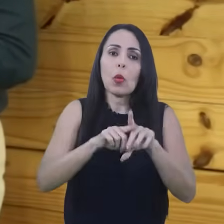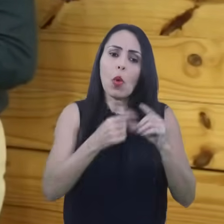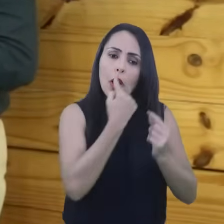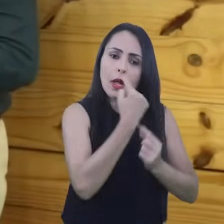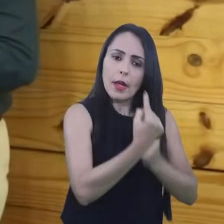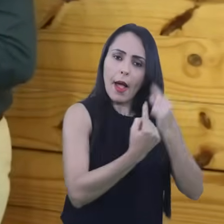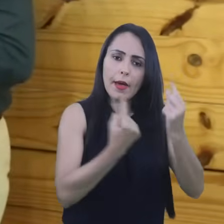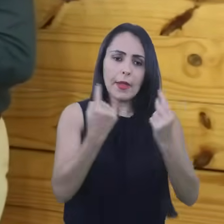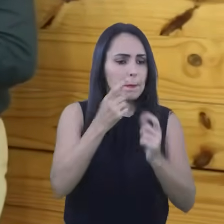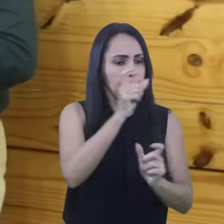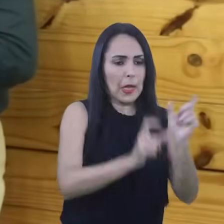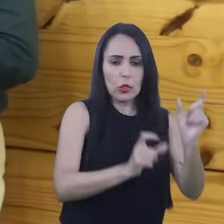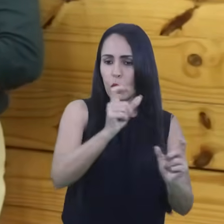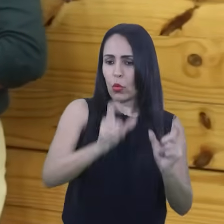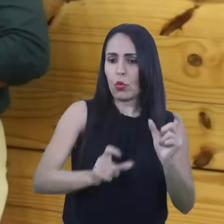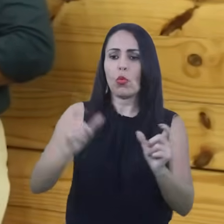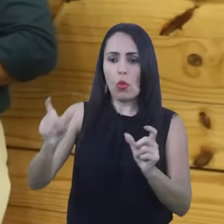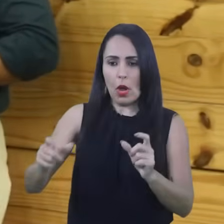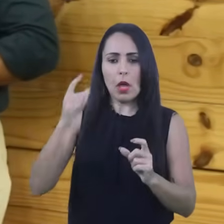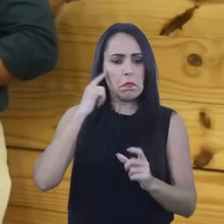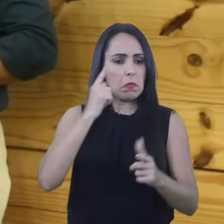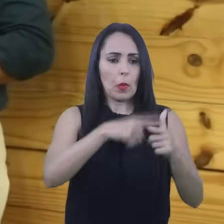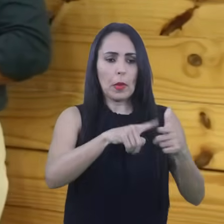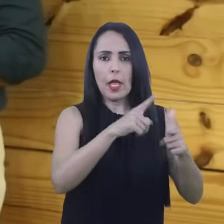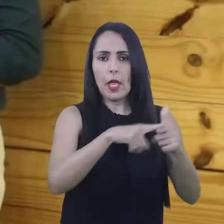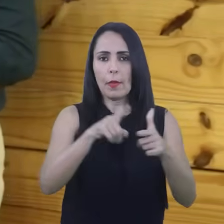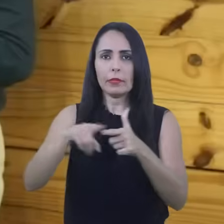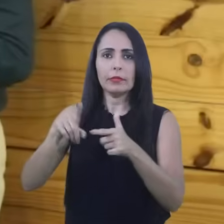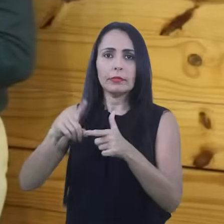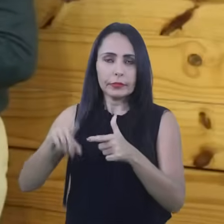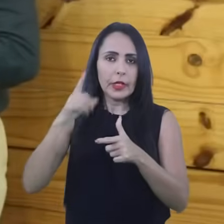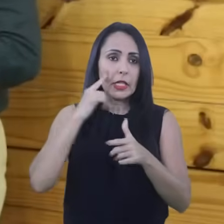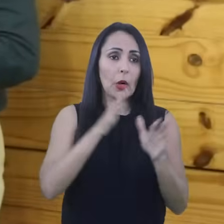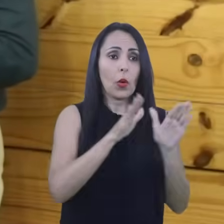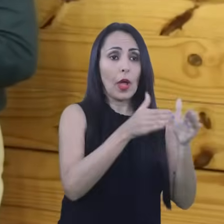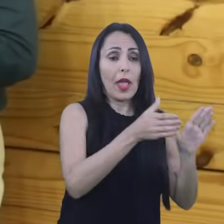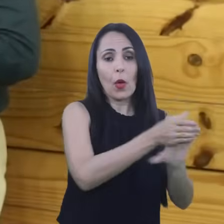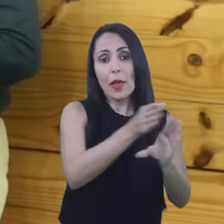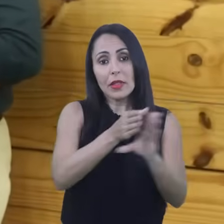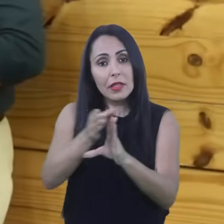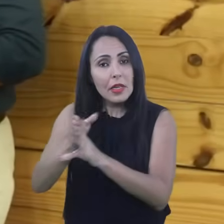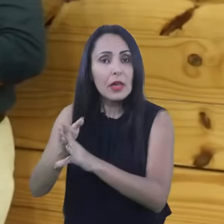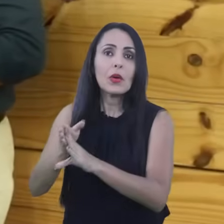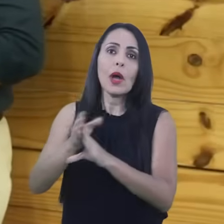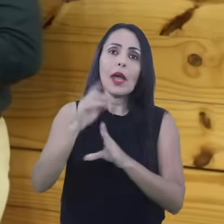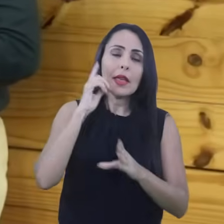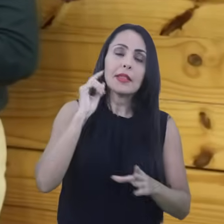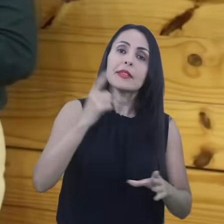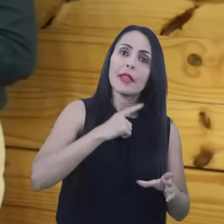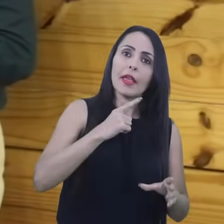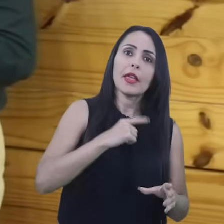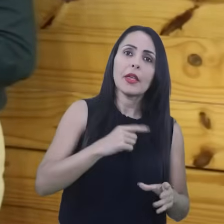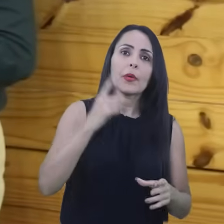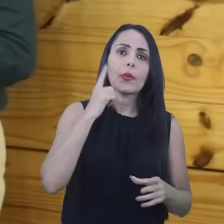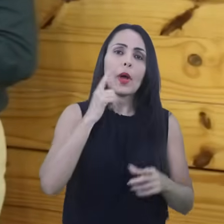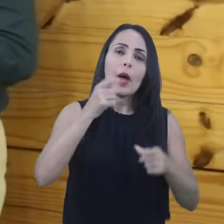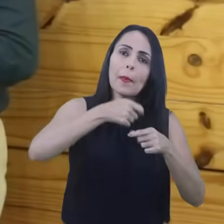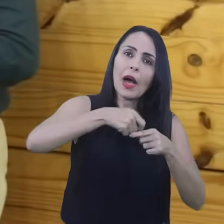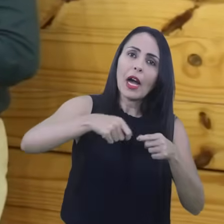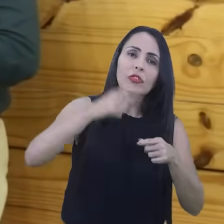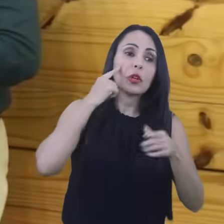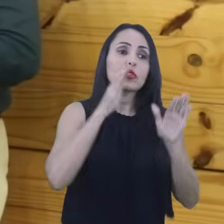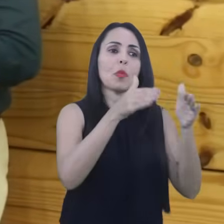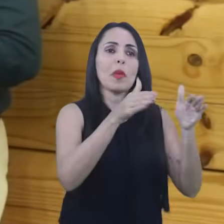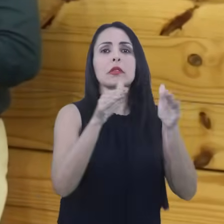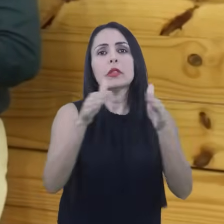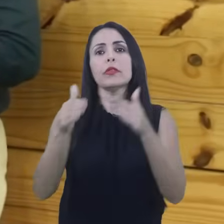cada situação, né, cada problema, cada agravo ou recomendação vai ter uma pasta, um creme dental